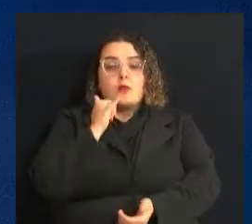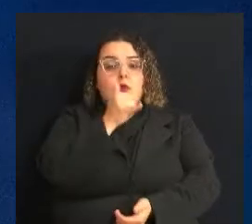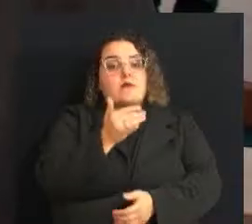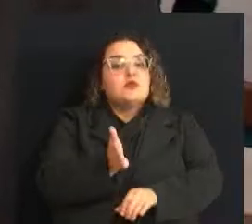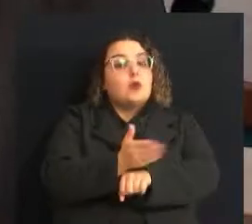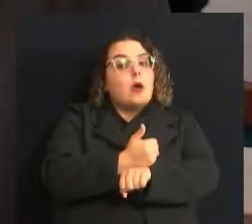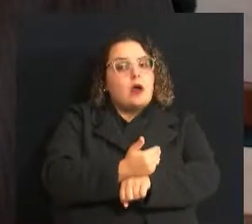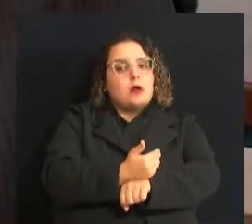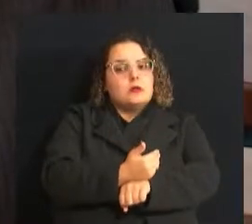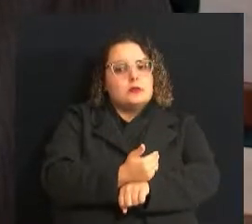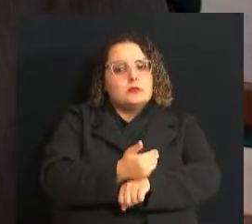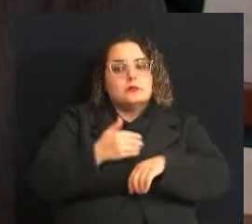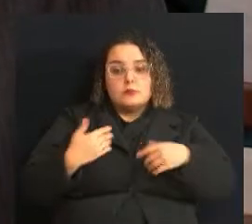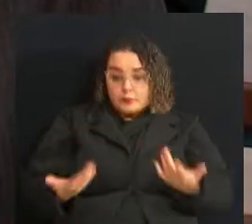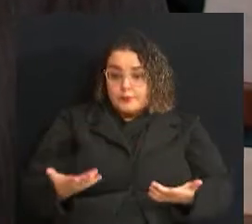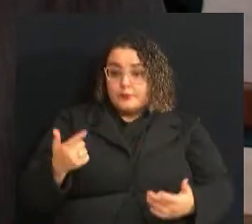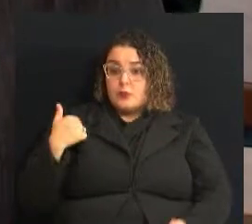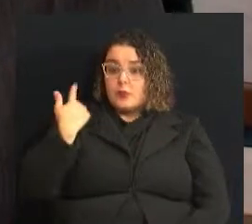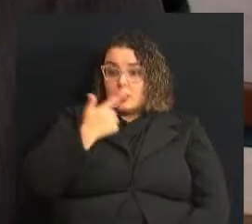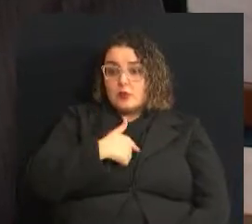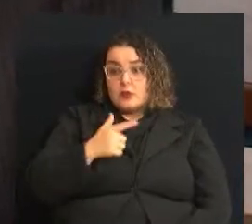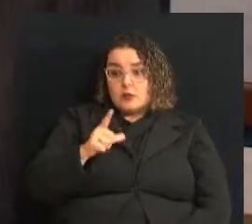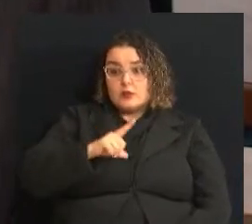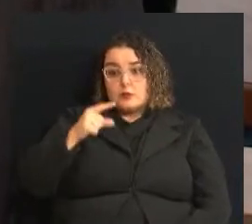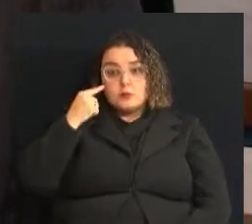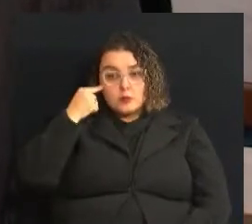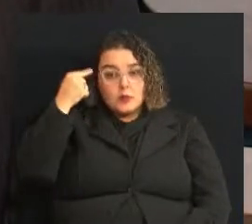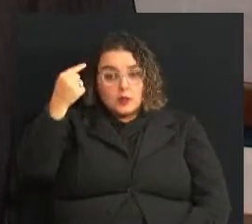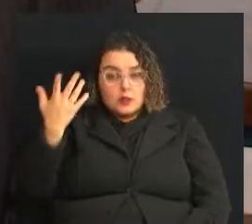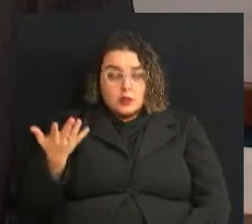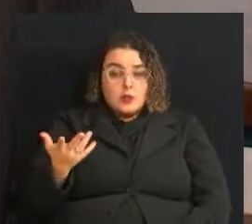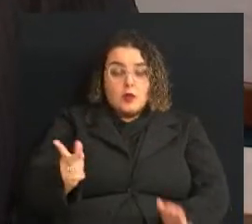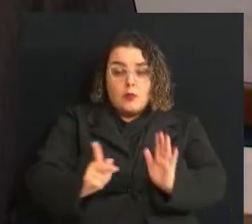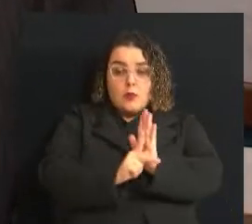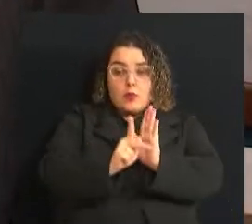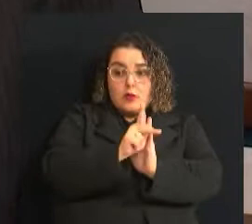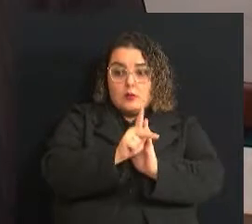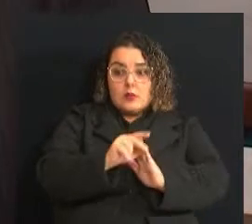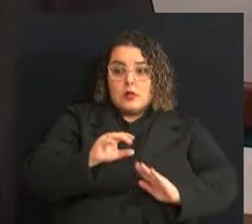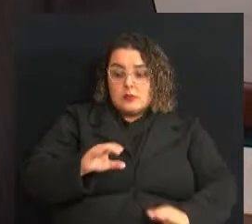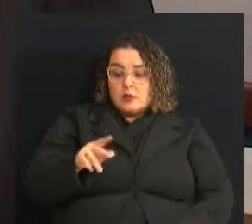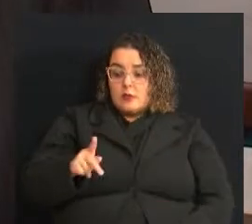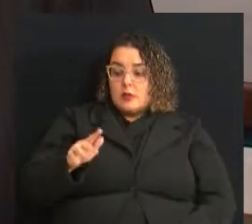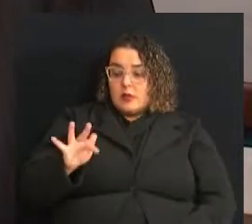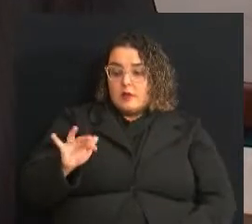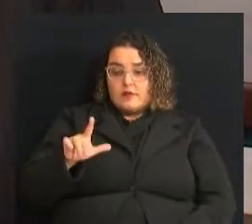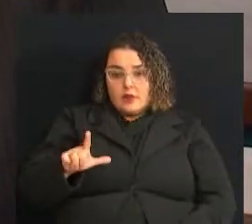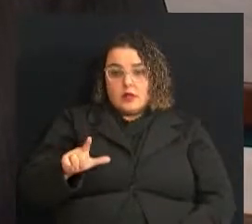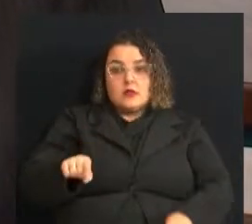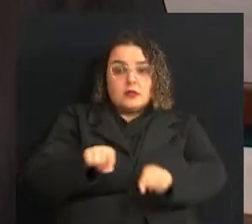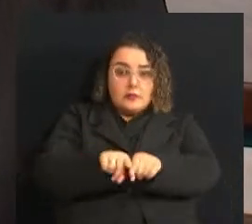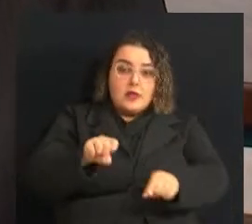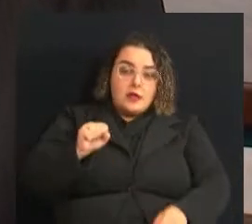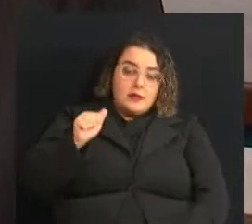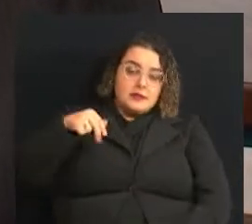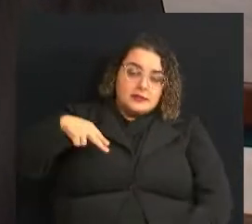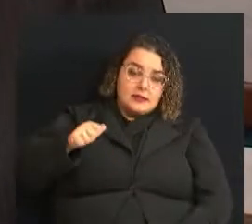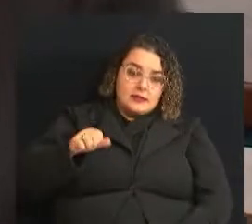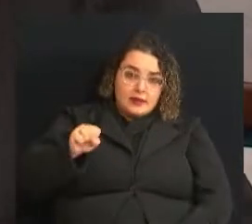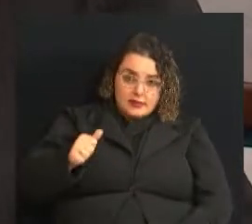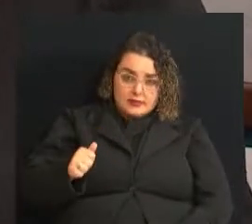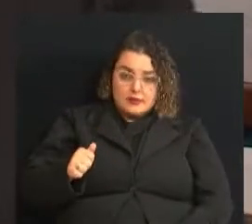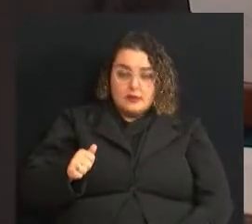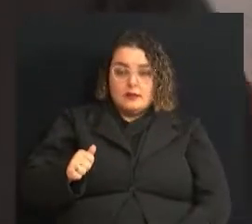usuário. A gente teve a ideia de fazer um projeto para a CPFL e para a Sanasa em relação a cortes, por